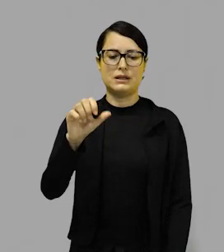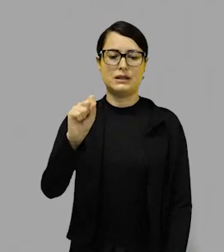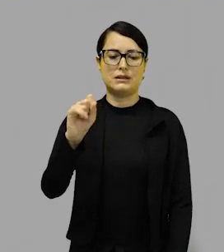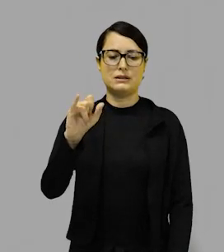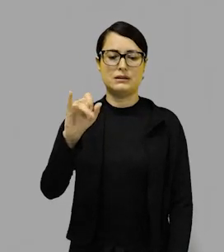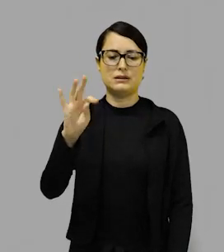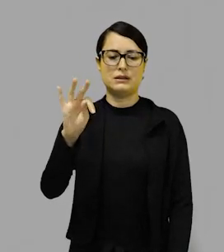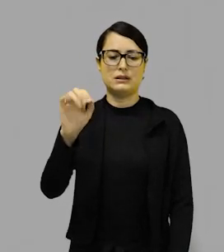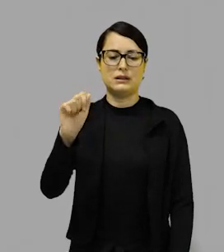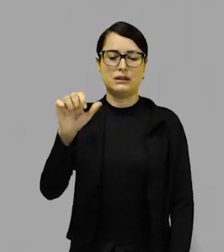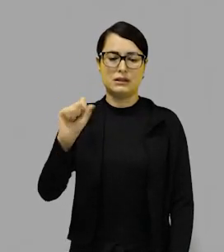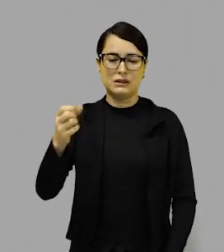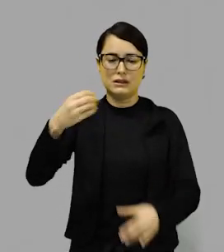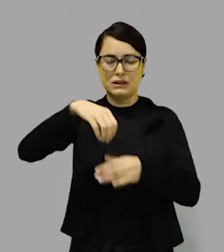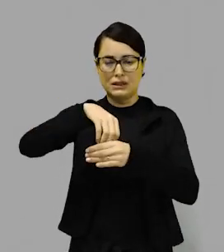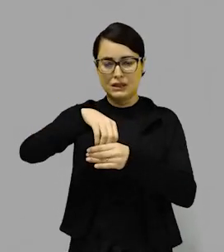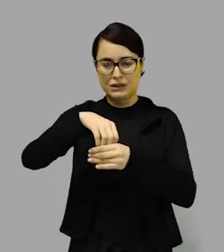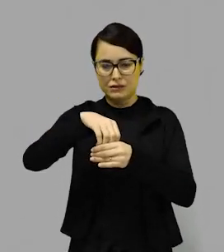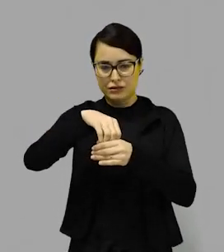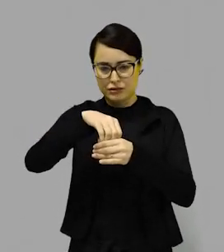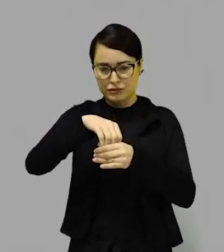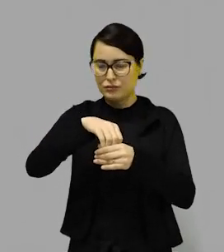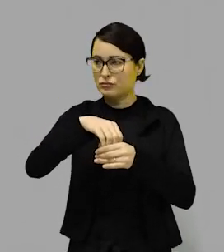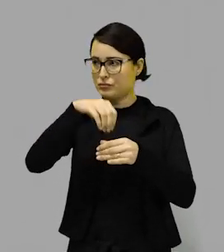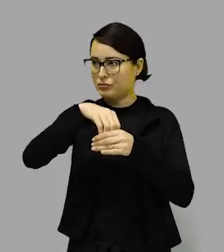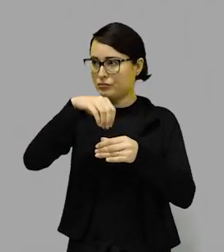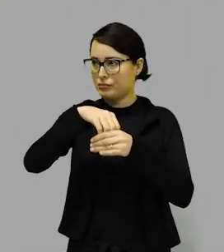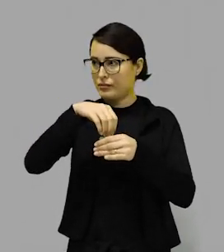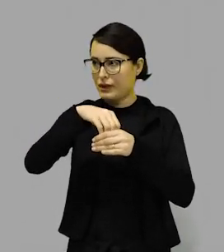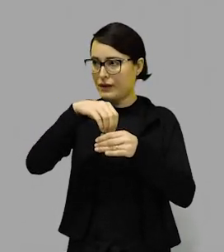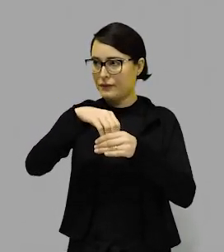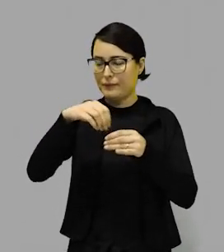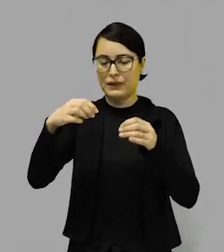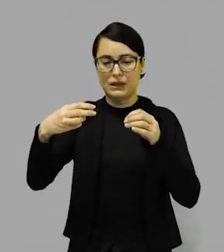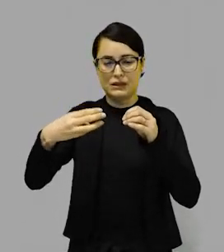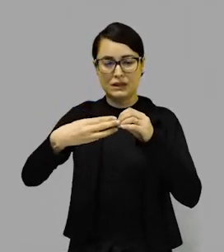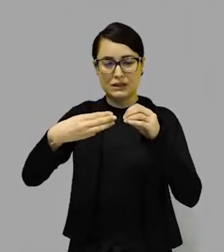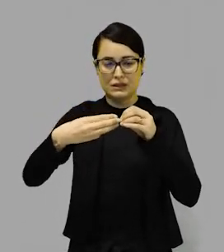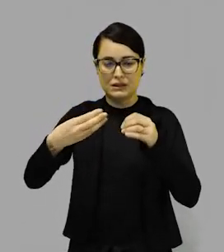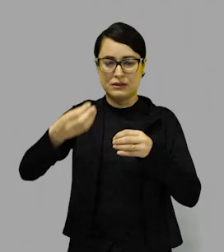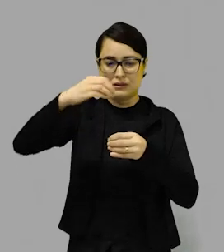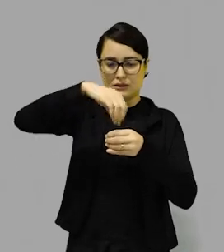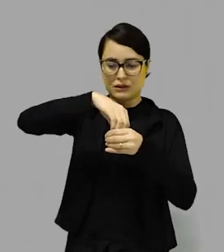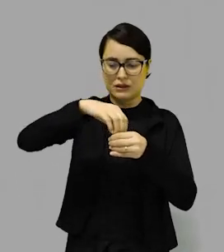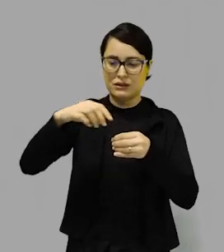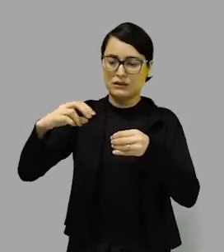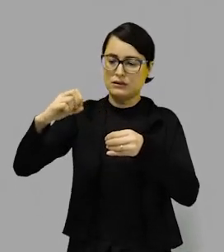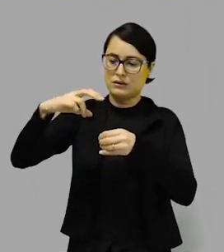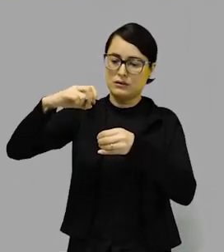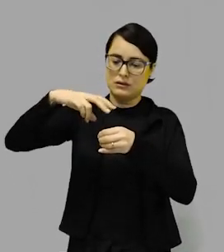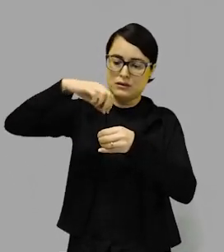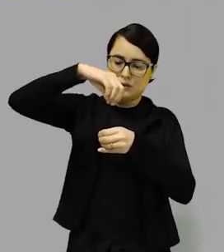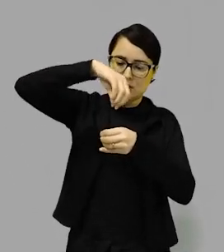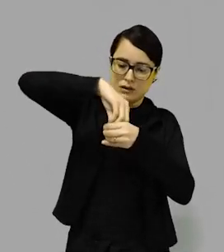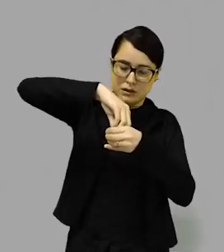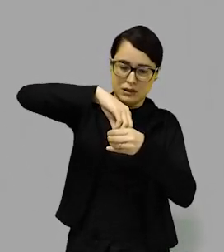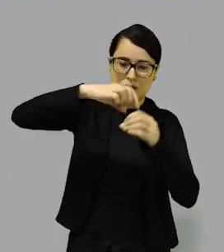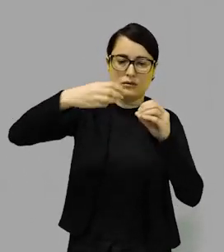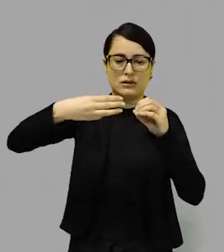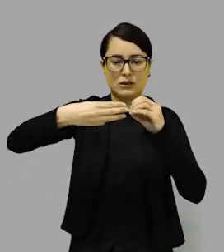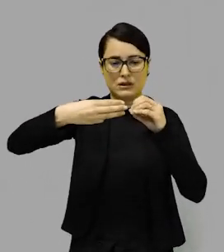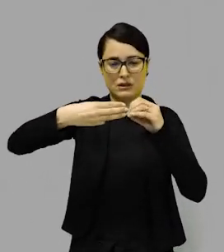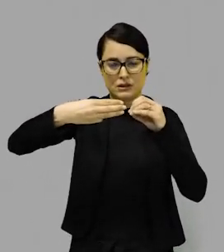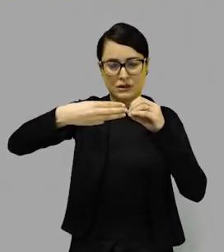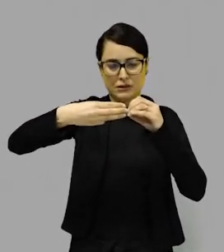no interior das células. Intra tem a ver com dentro, né? Dentro das células. E a gente diz que eles são